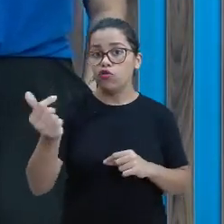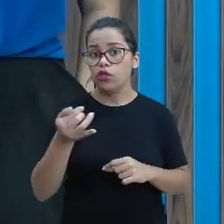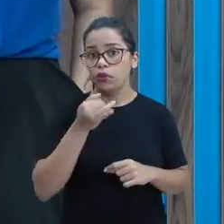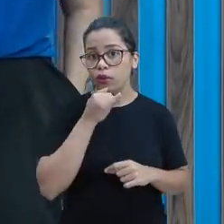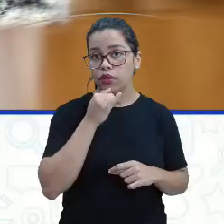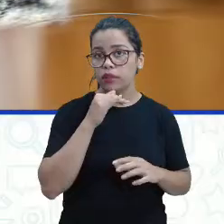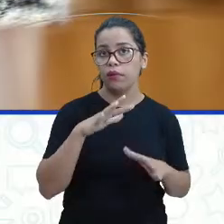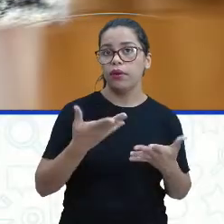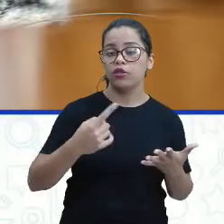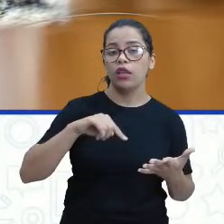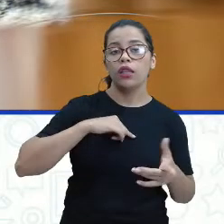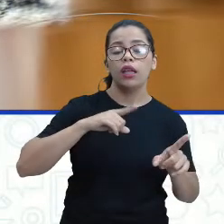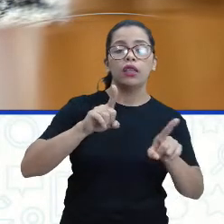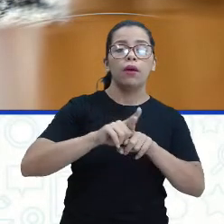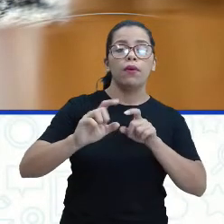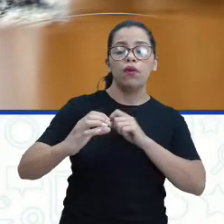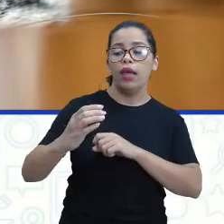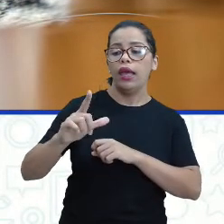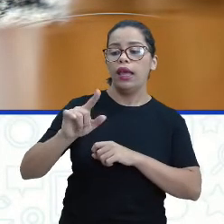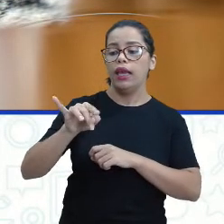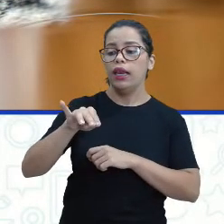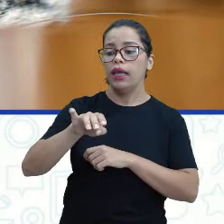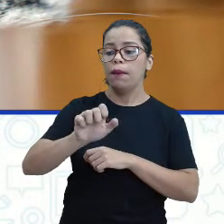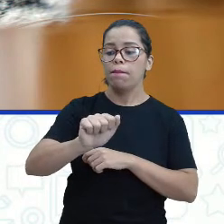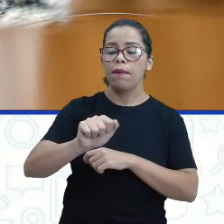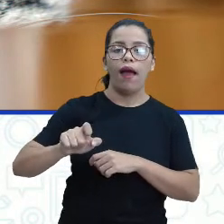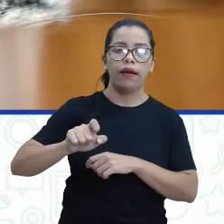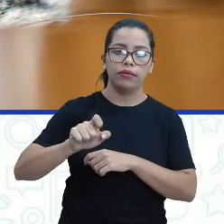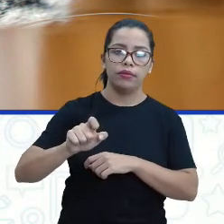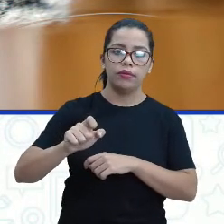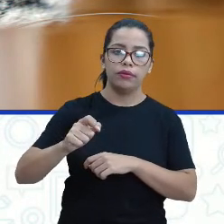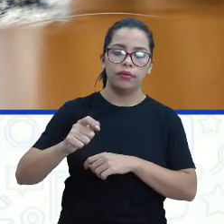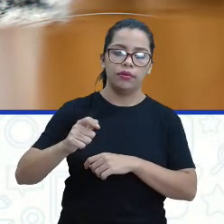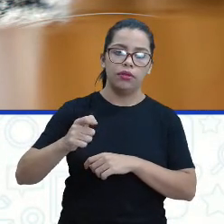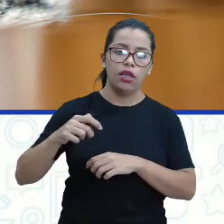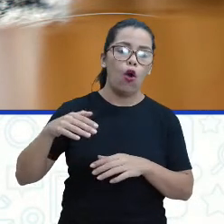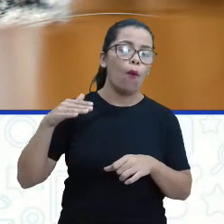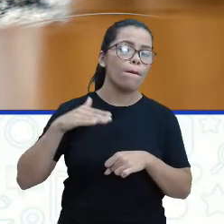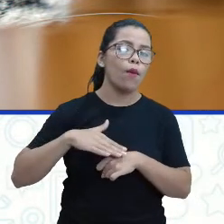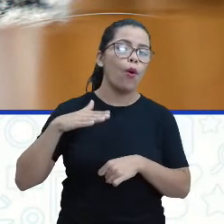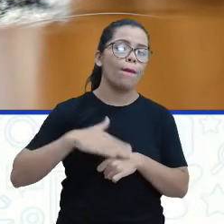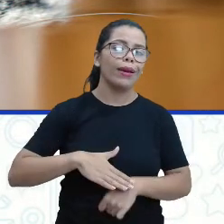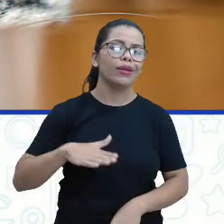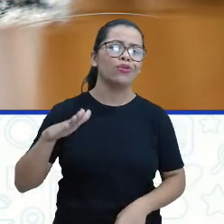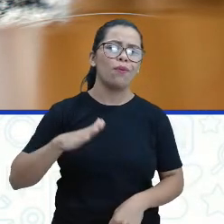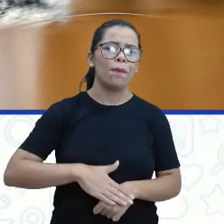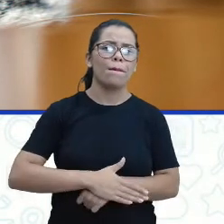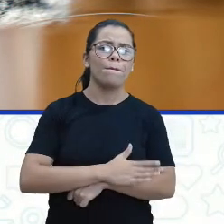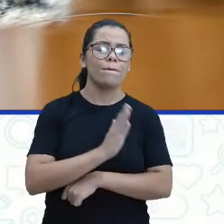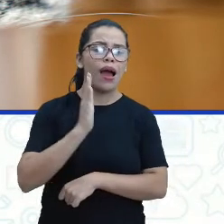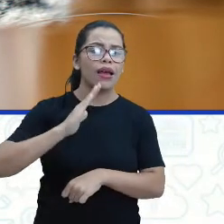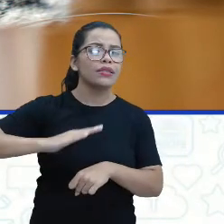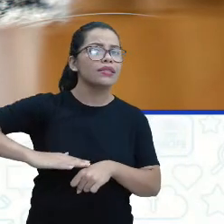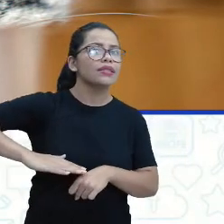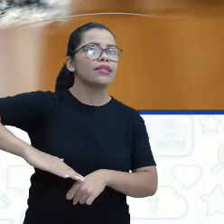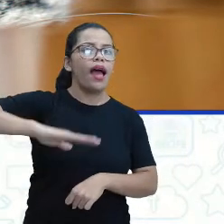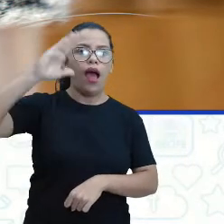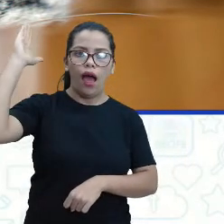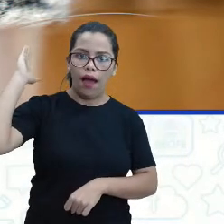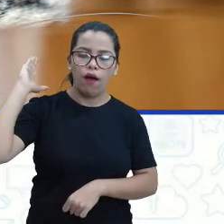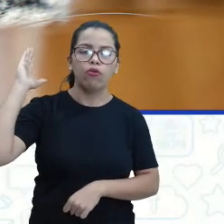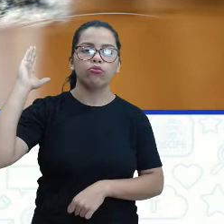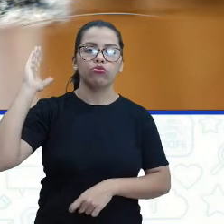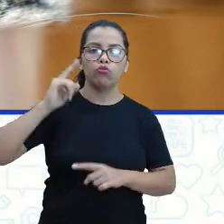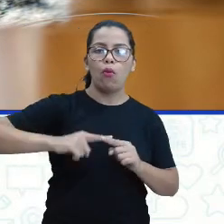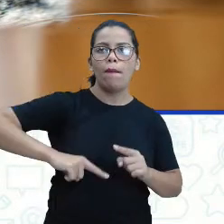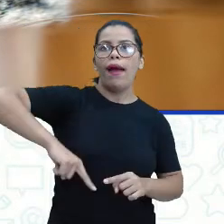A gente tem também o clímax, que é o ponto enigmático do texto, que provoca a suspensão e a curiosidade do leitor. A gente